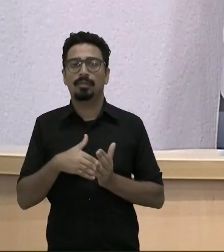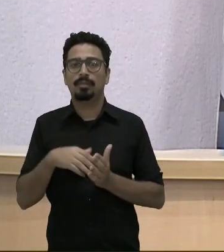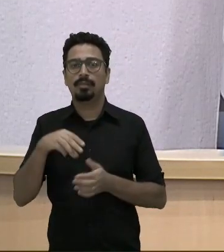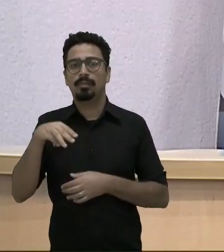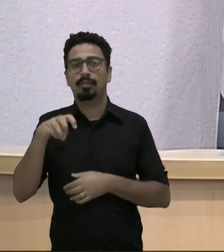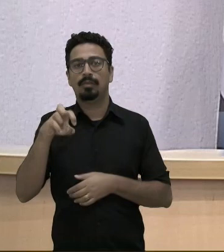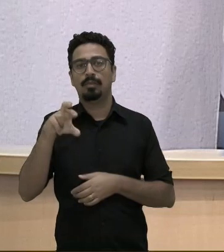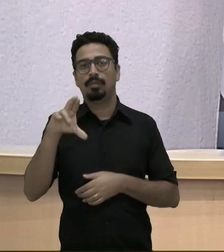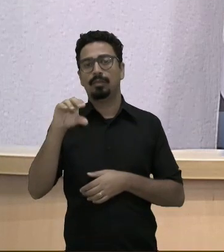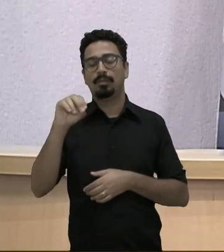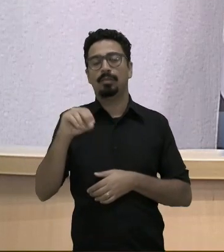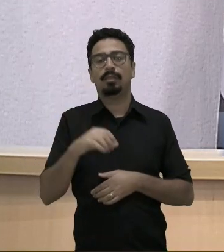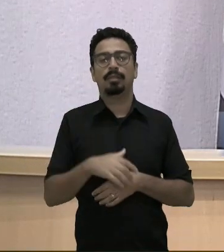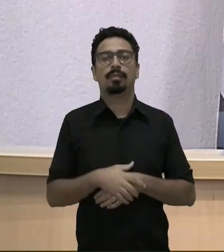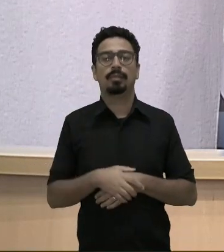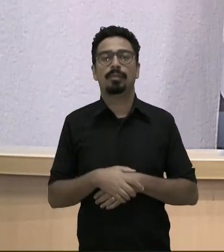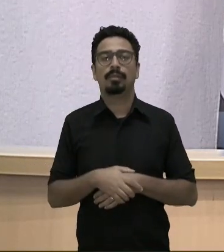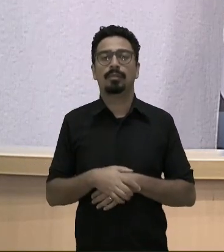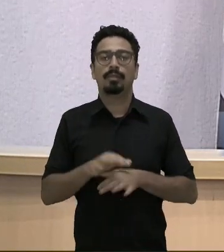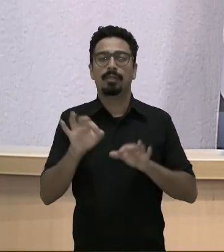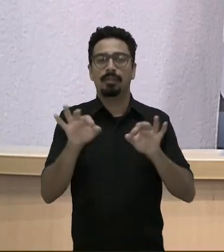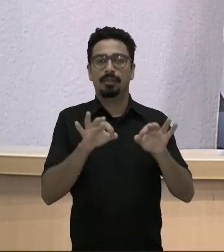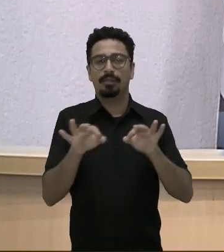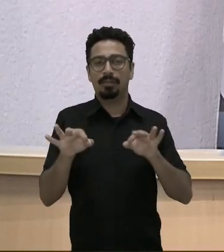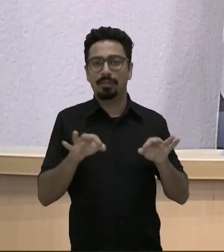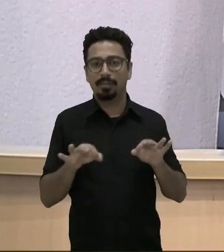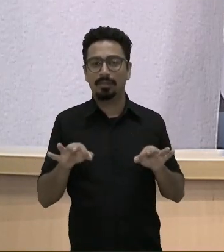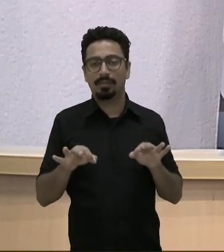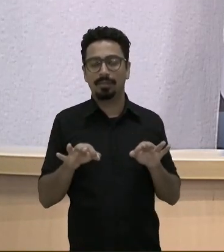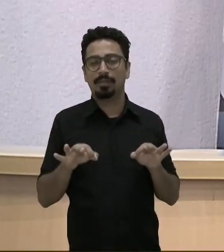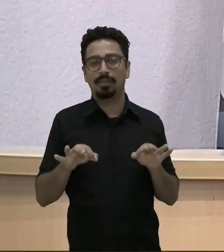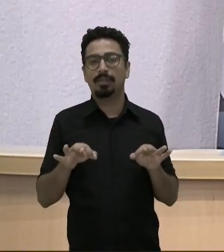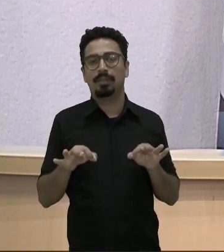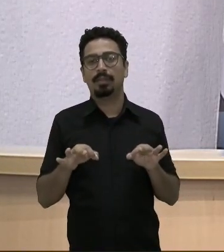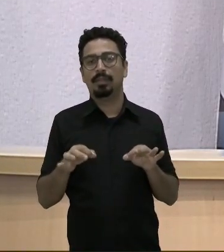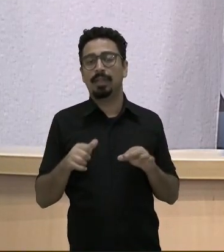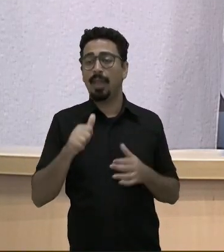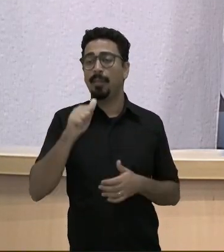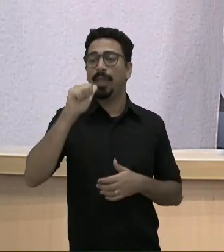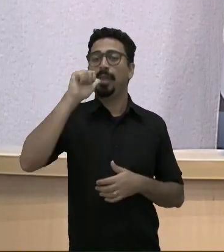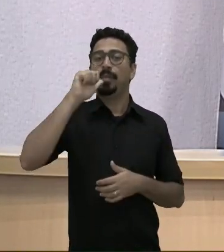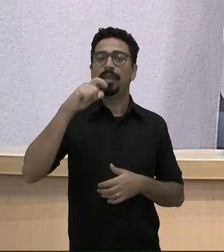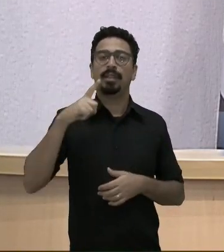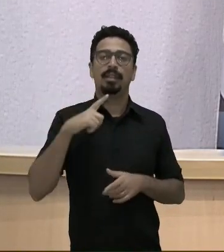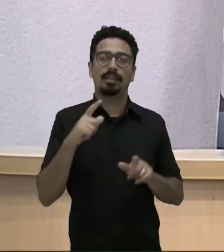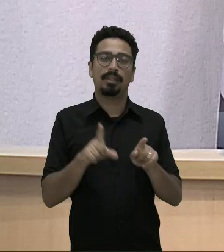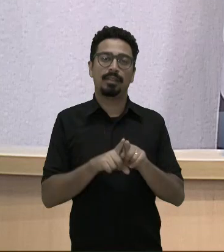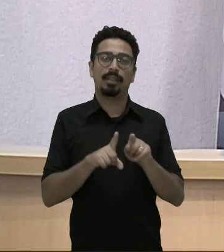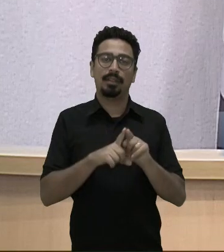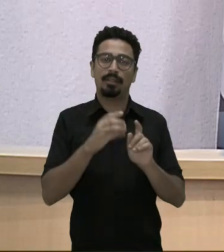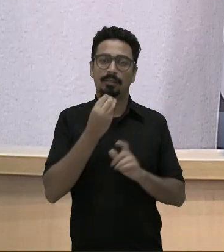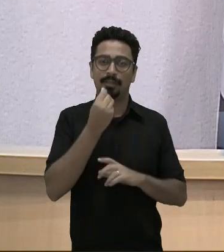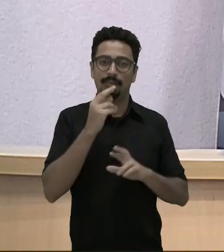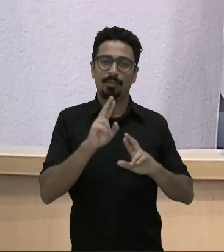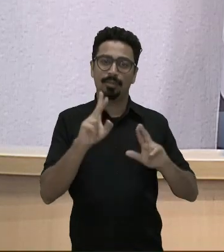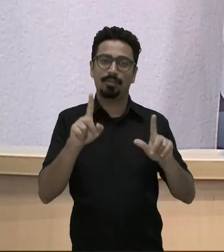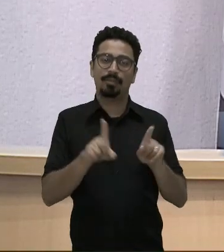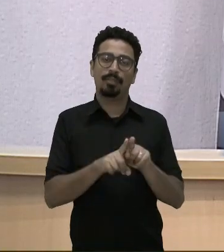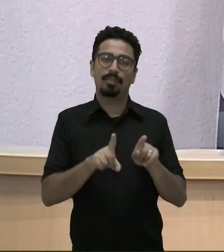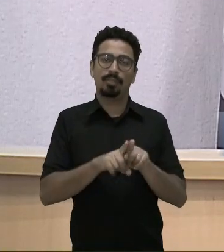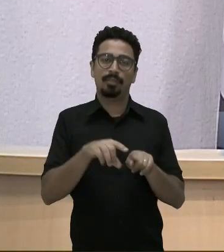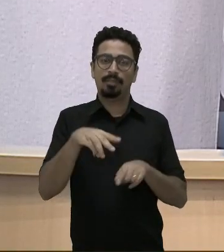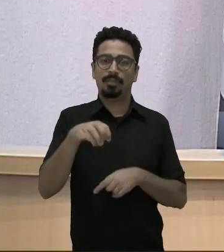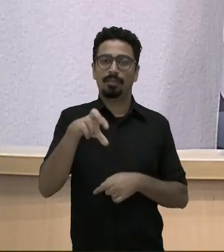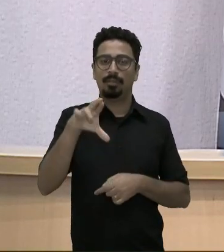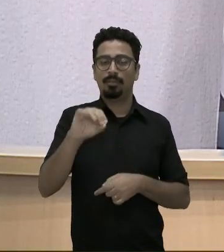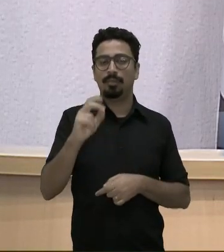Marco, tá? Que prepara os drinks, entendeu? Sabor diferente. Marco é uma pessoa